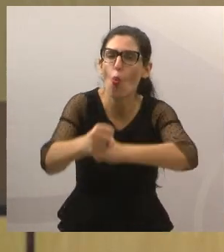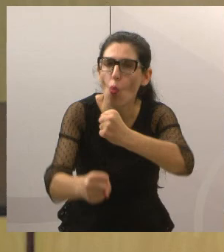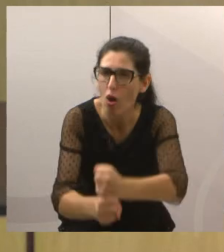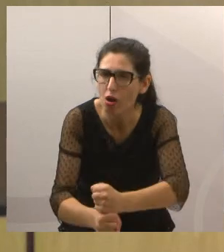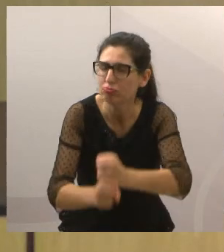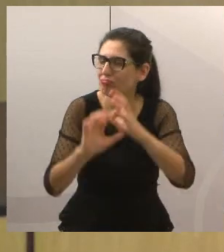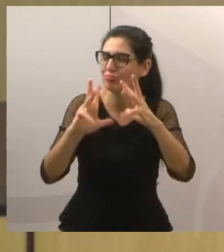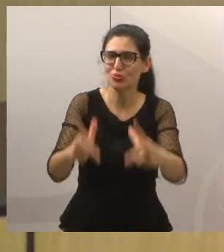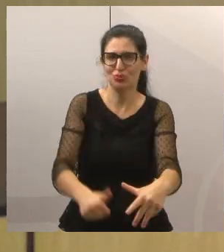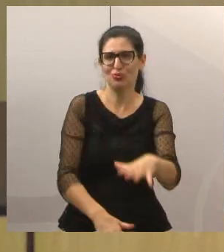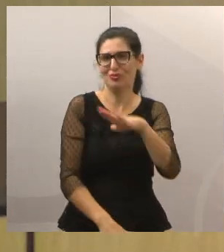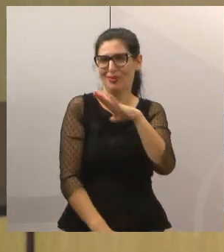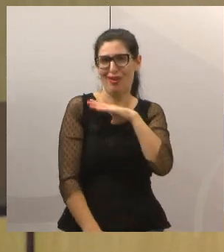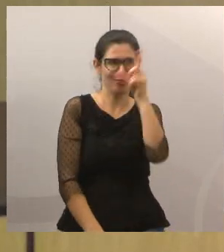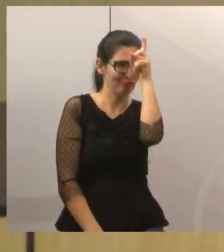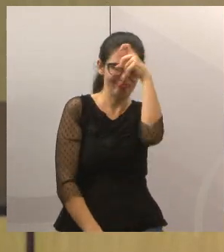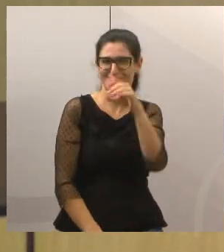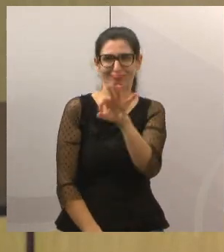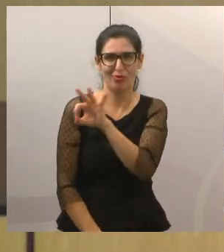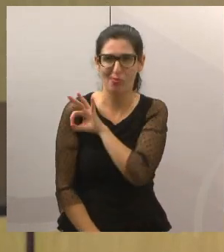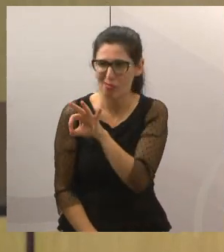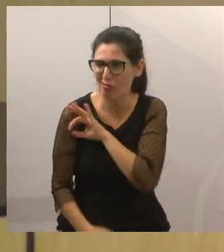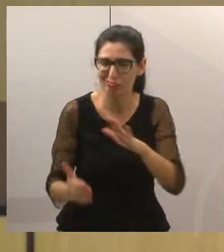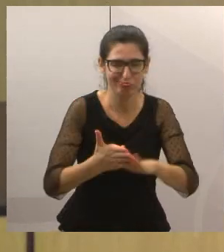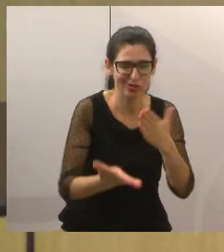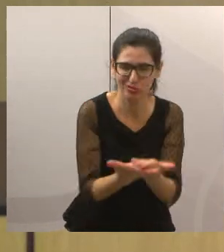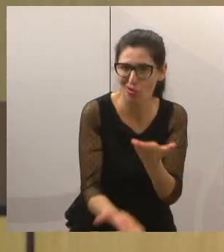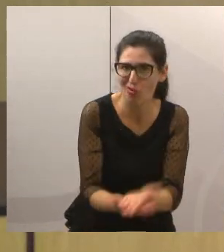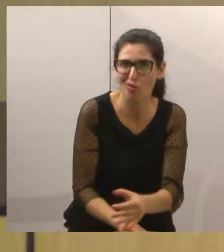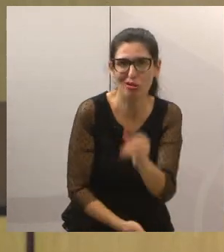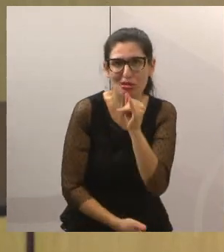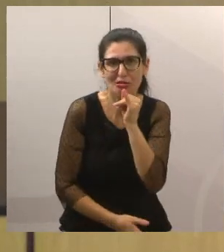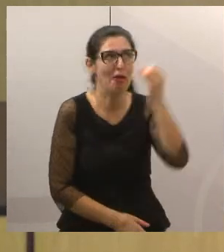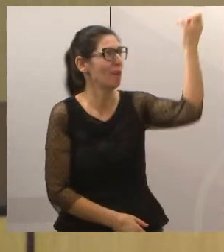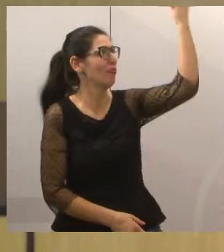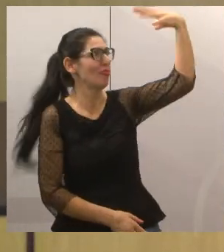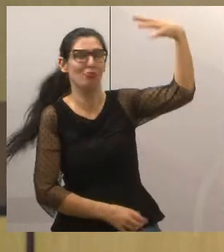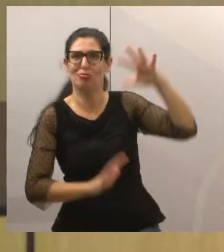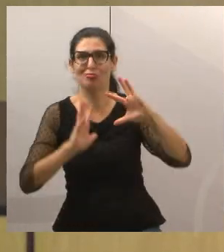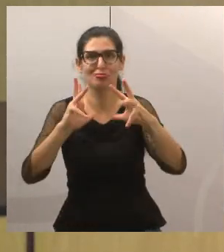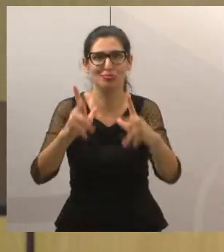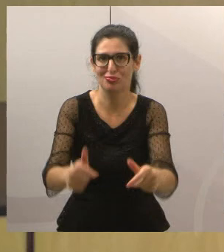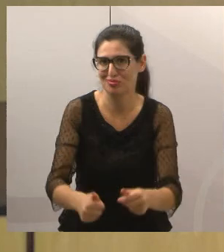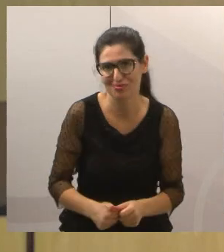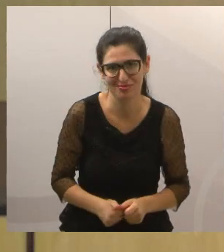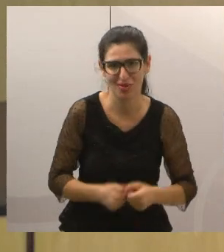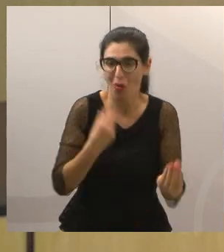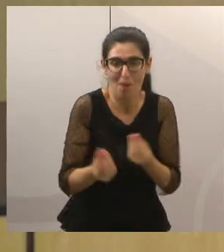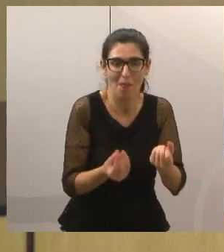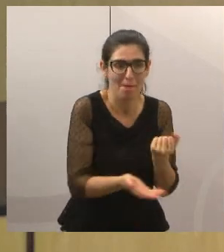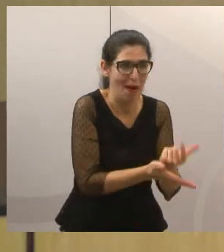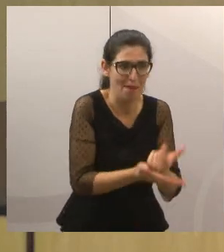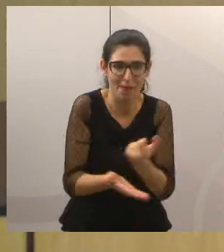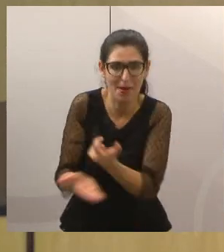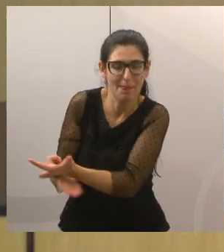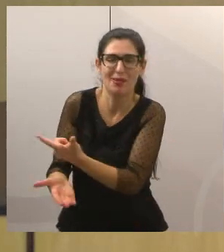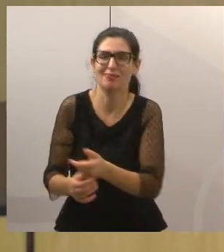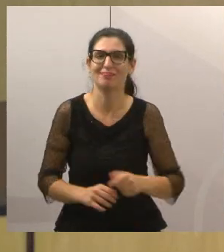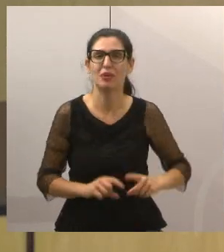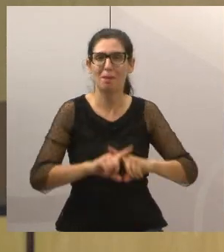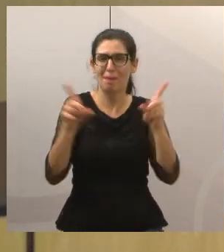Já em outro momento foi apresentado aqui a forma que seriam as receitas, que aparecem números um pouco mais